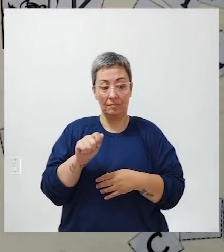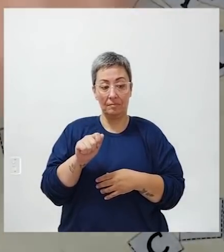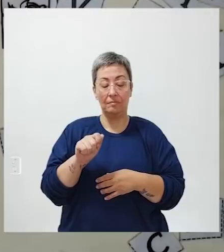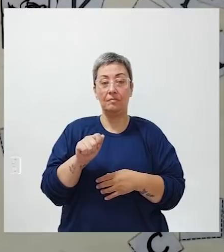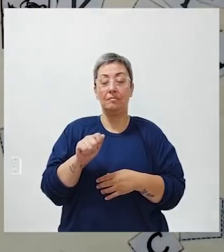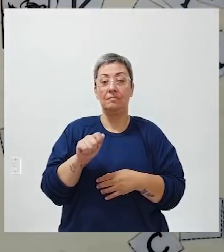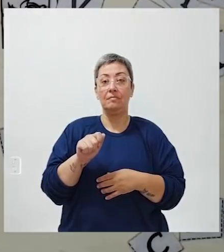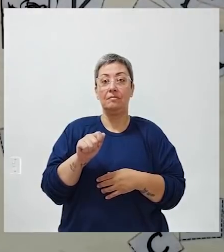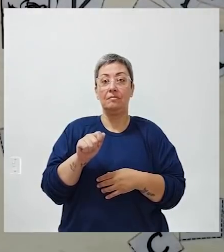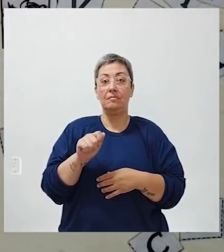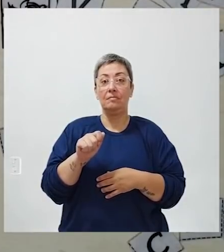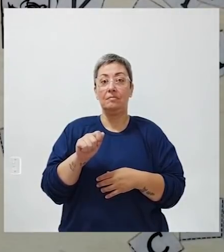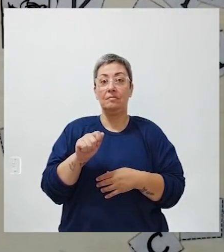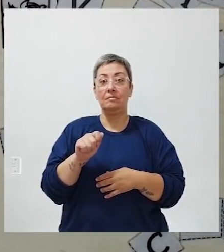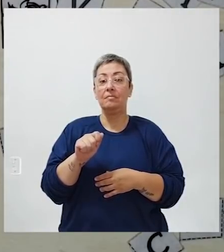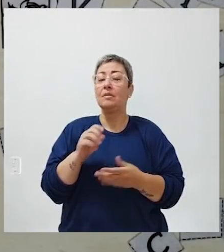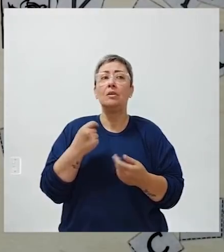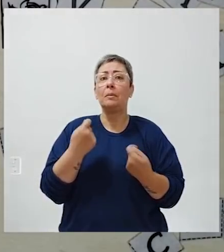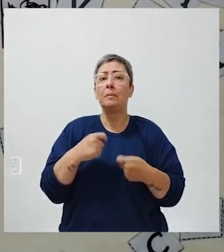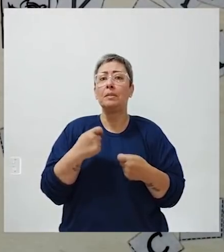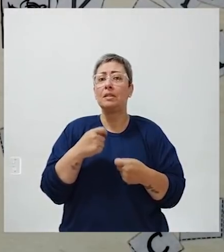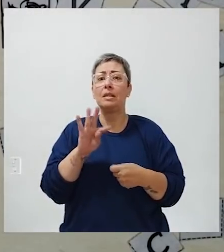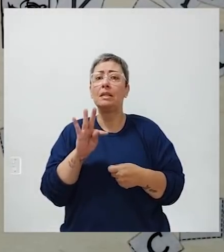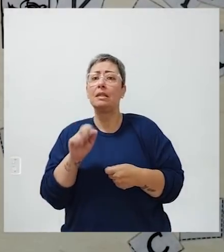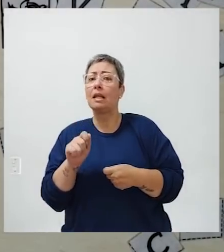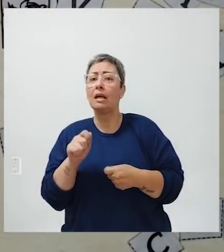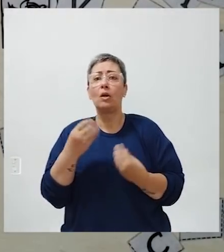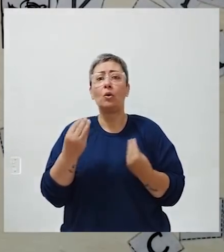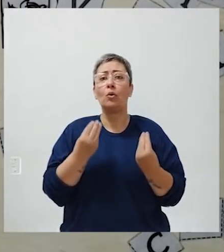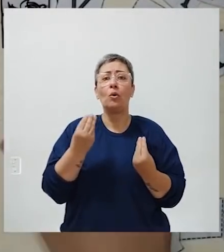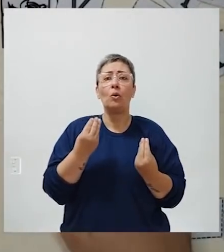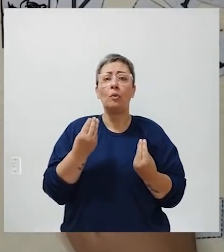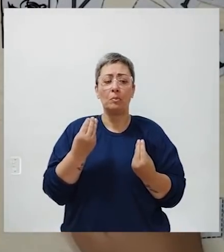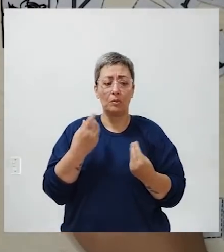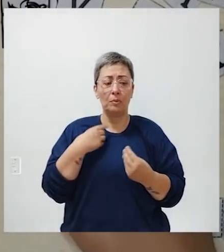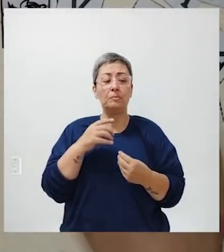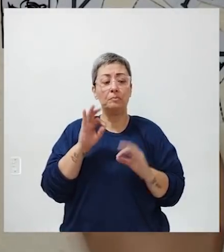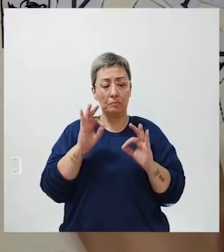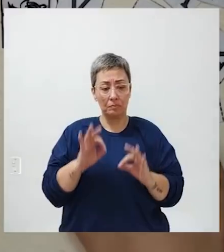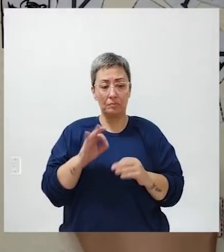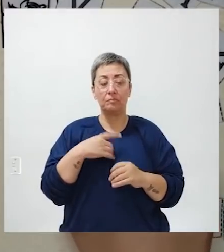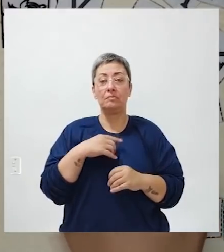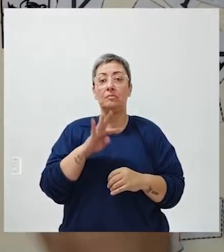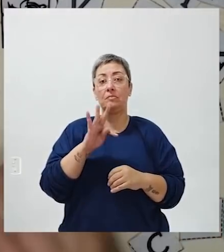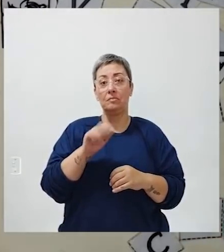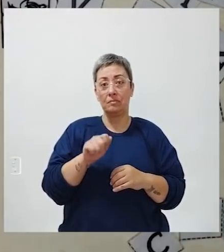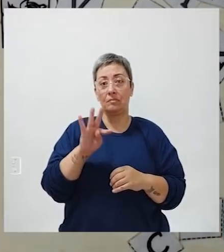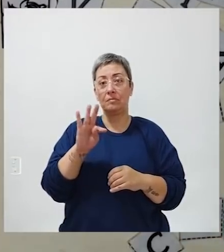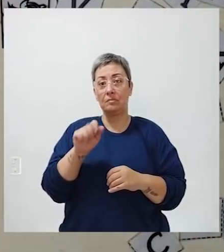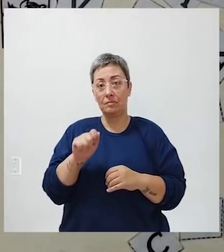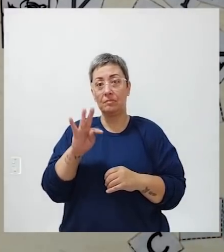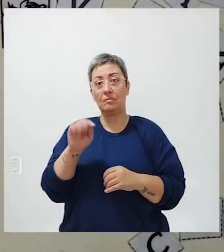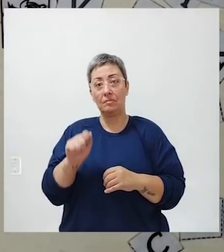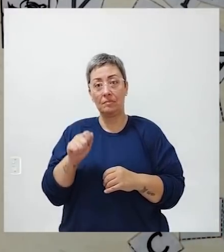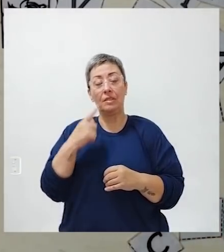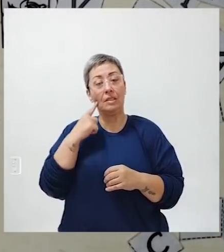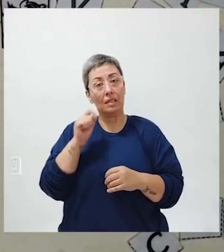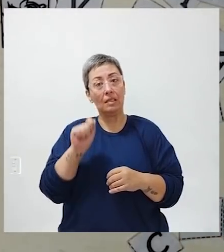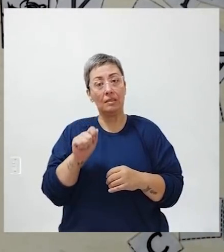tá. Agora eu preciso de outro tá. Como é que será que eu faço outro? Isso, batata. Acabar